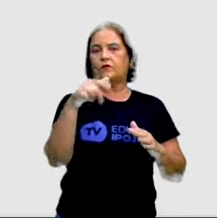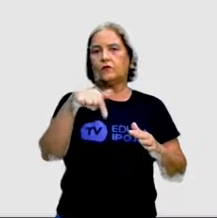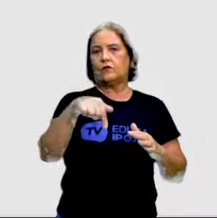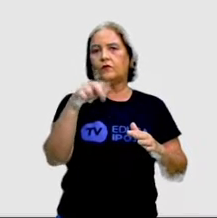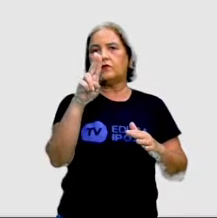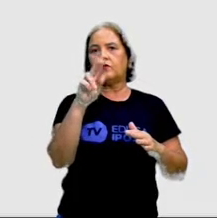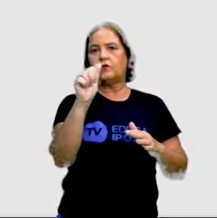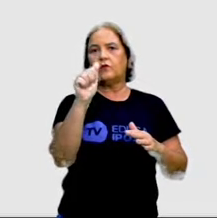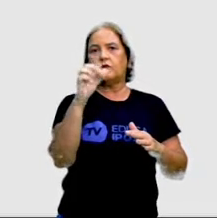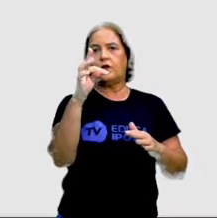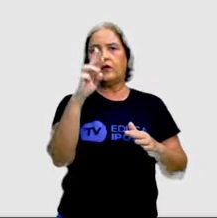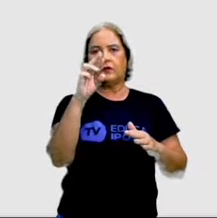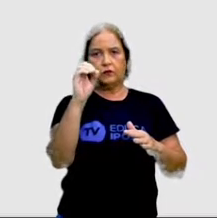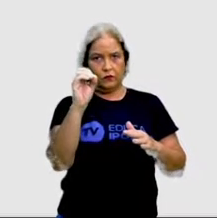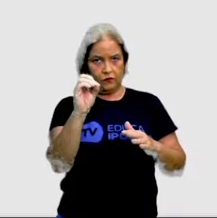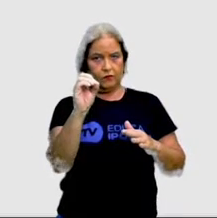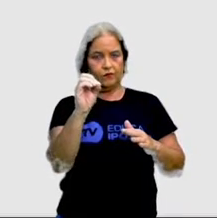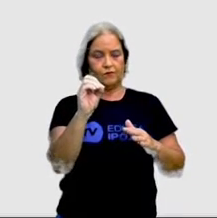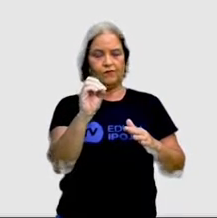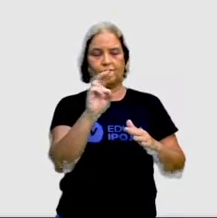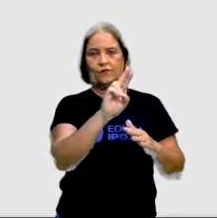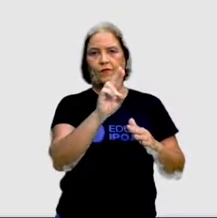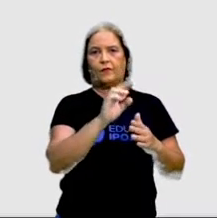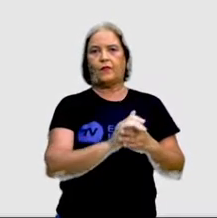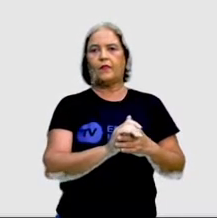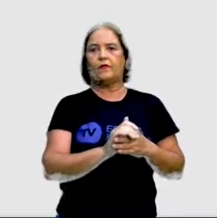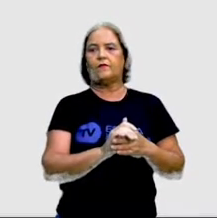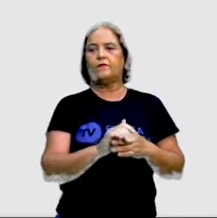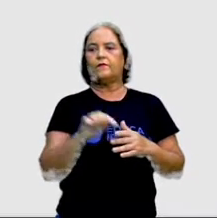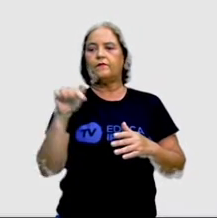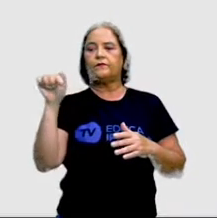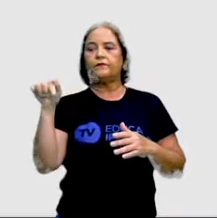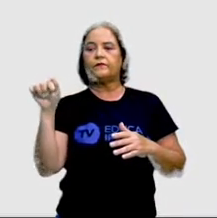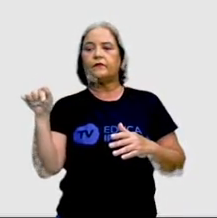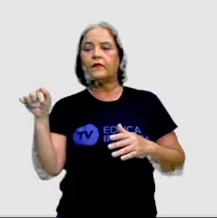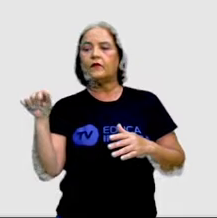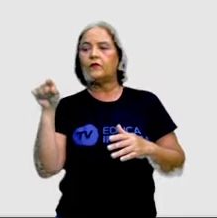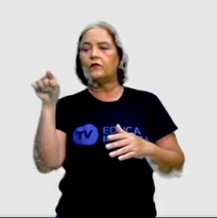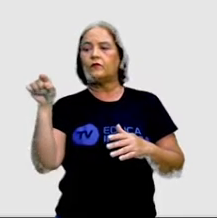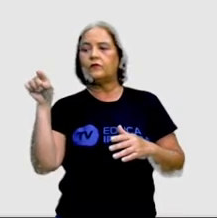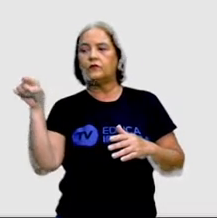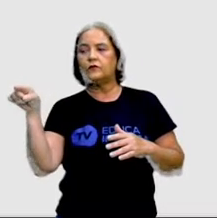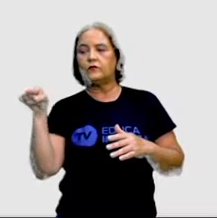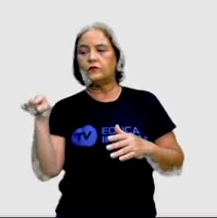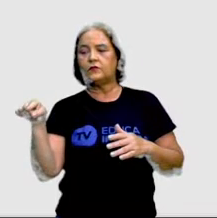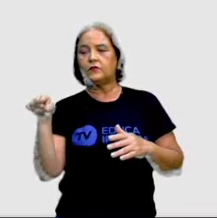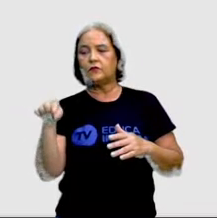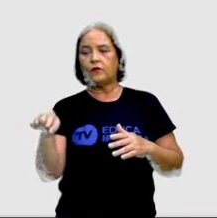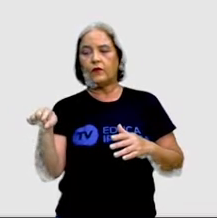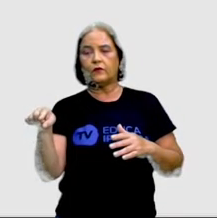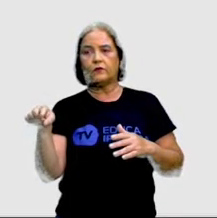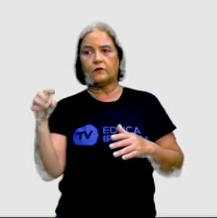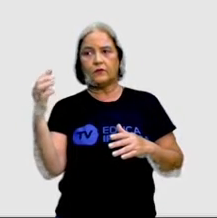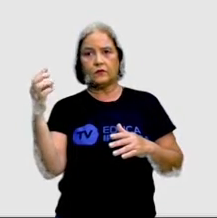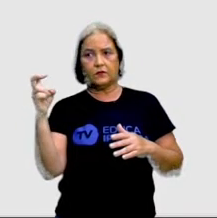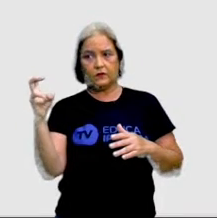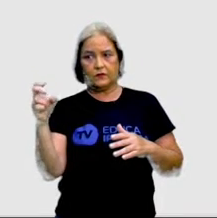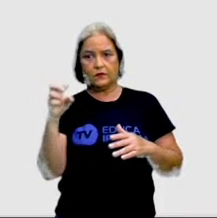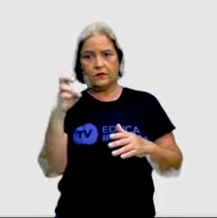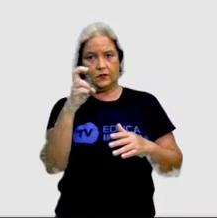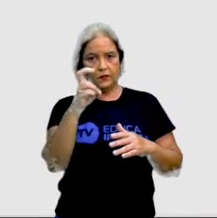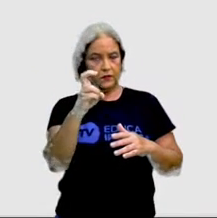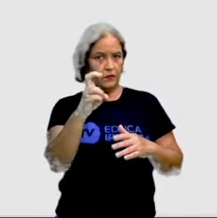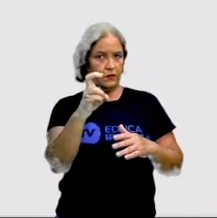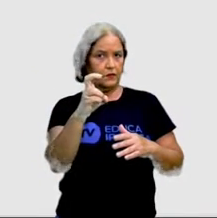escreve presta atenção na escrita tá criança temos aqui um dois três quatro cinco